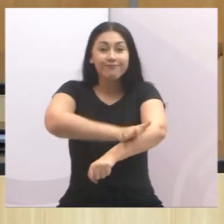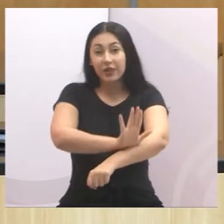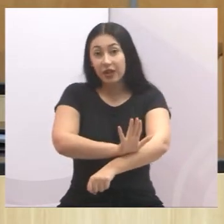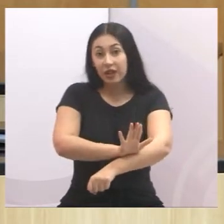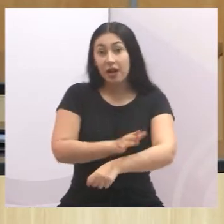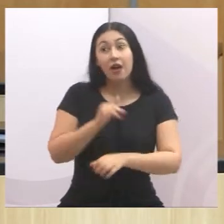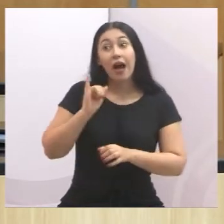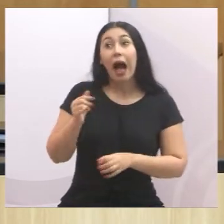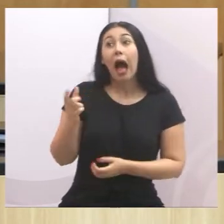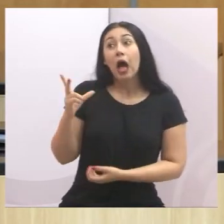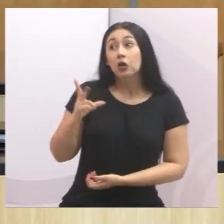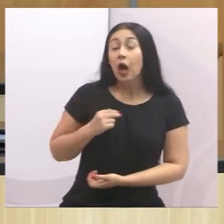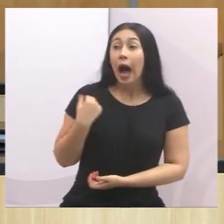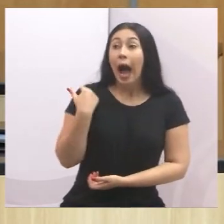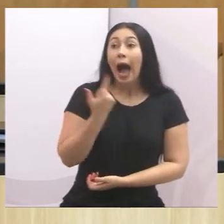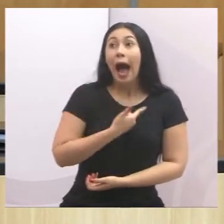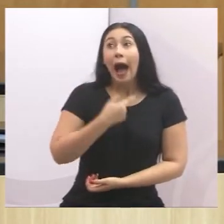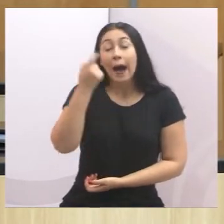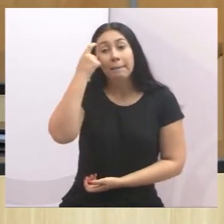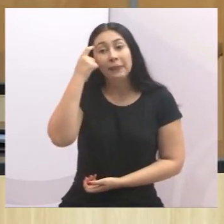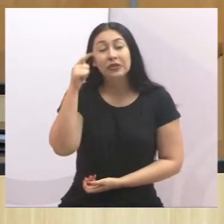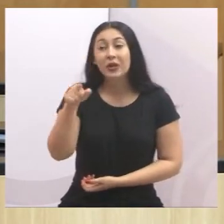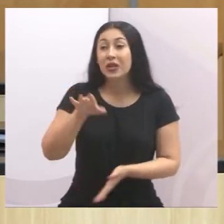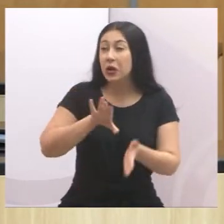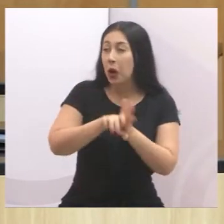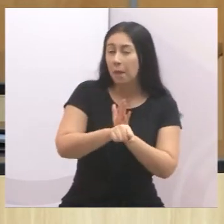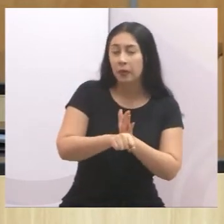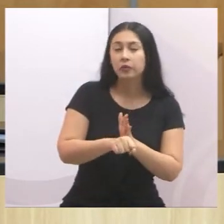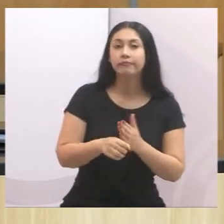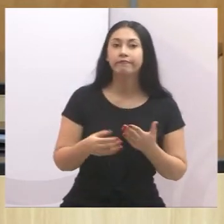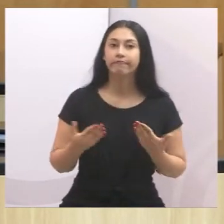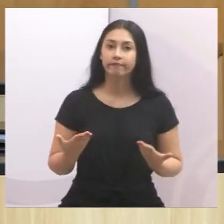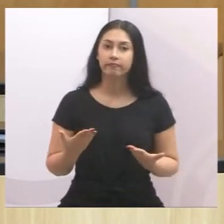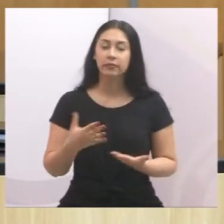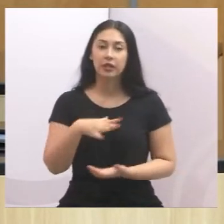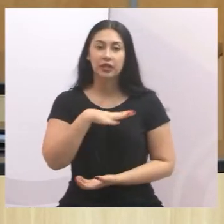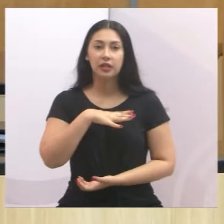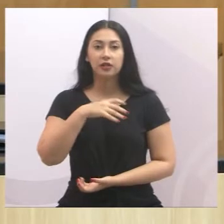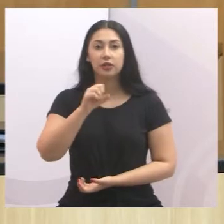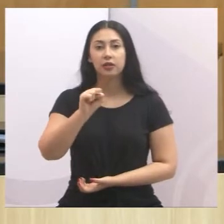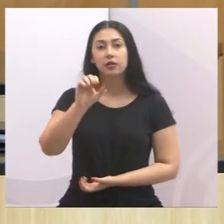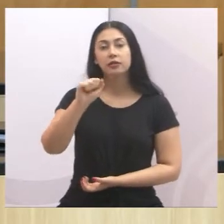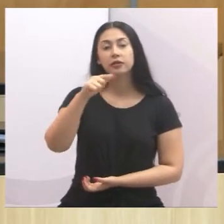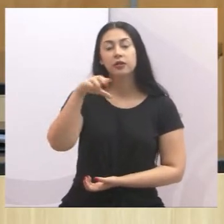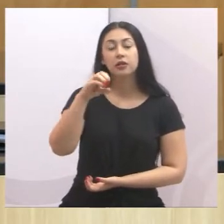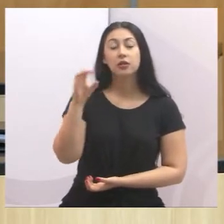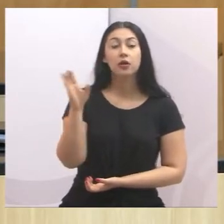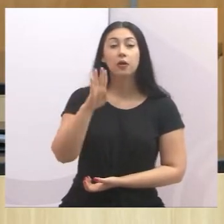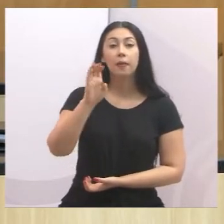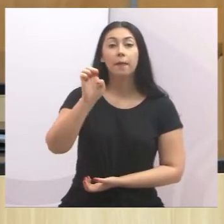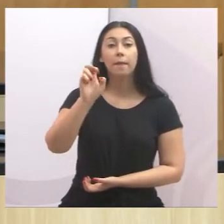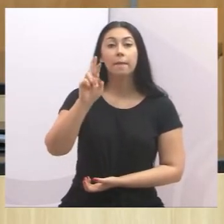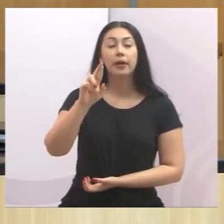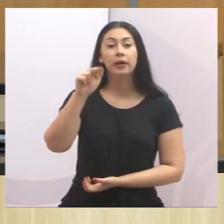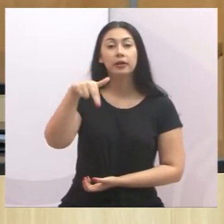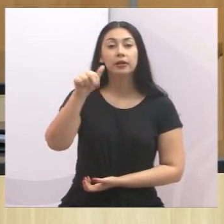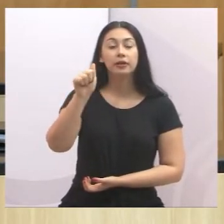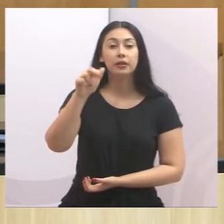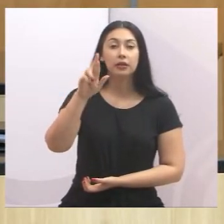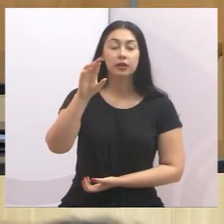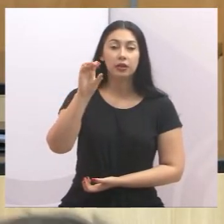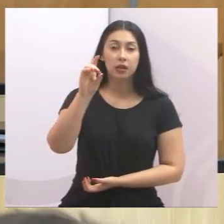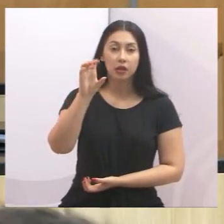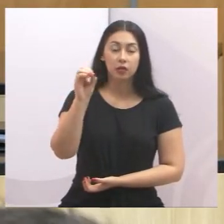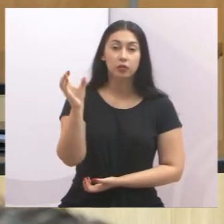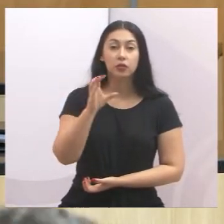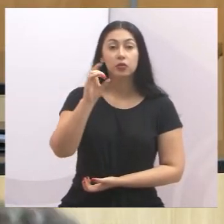homem foi confundido com um ladrão. Em 2018, na unidade de São Bernardo do Campo, seguranças espancaram Luiz Carlos Gomes,